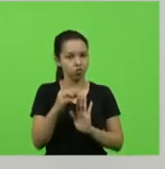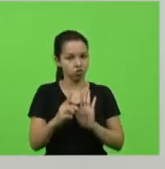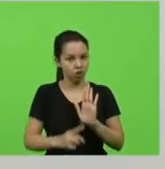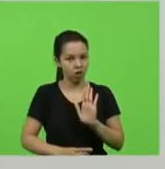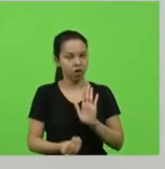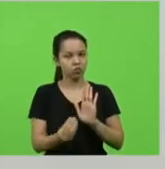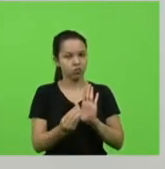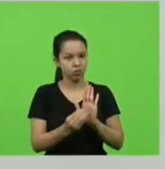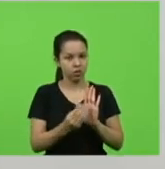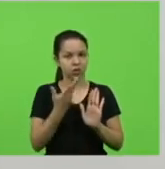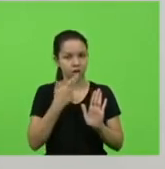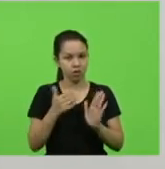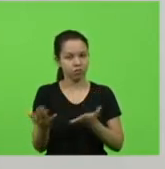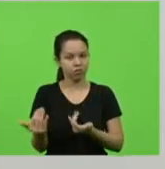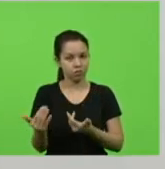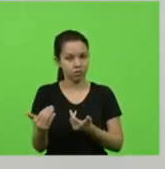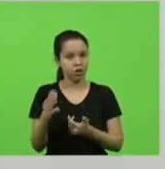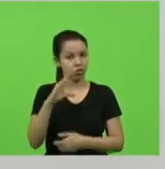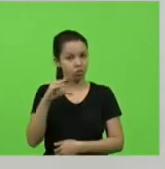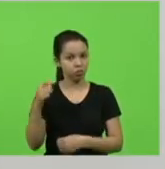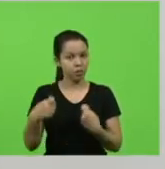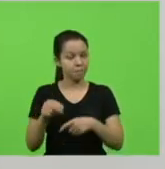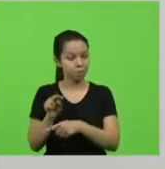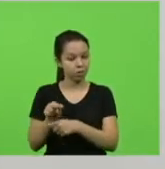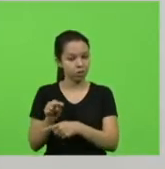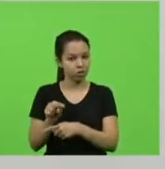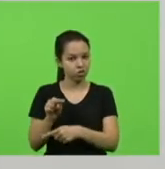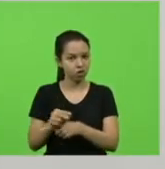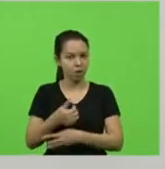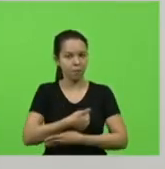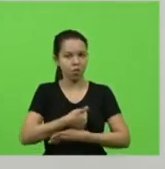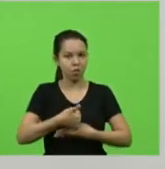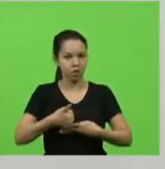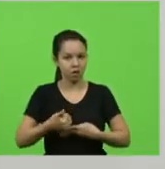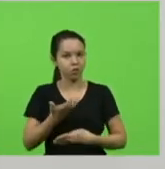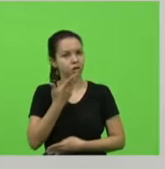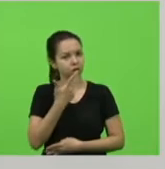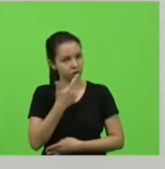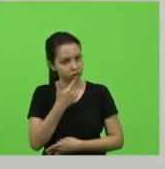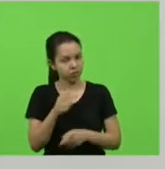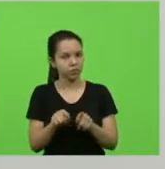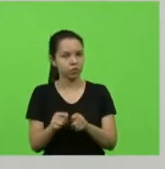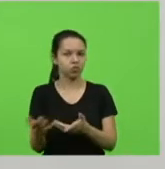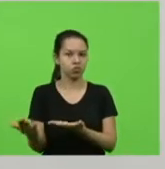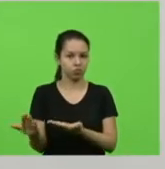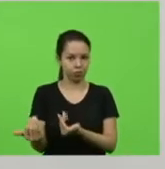moral e pela proteção moral da infância e da adolescência. Então,